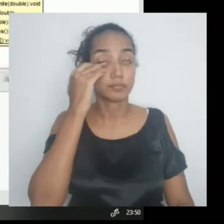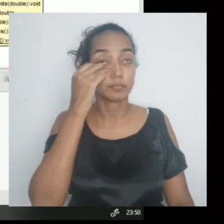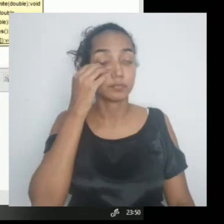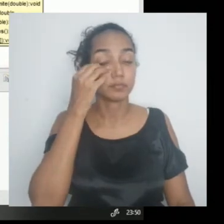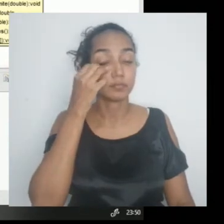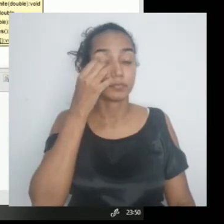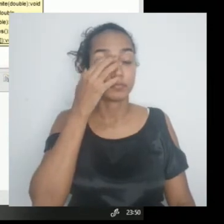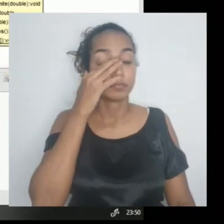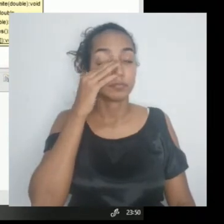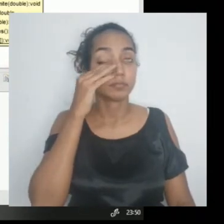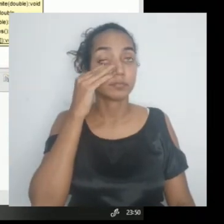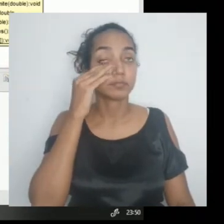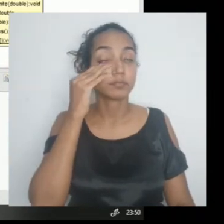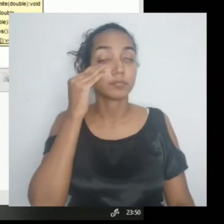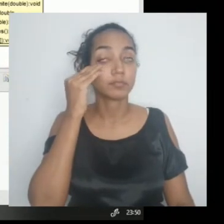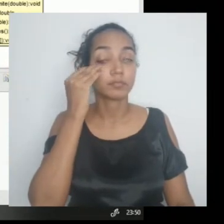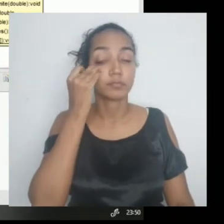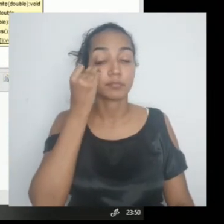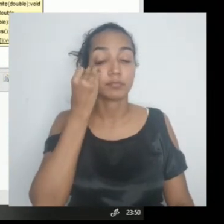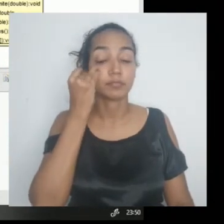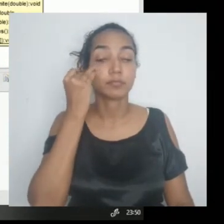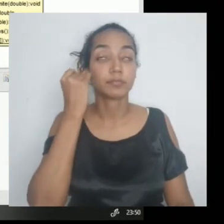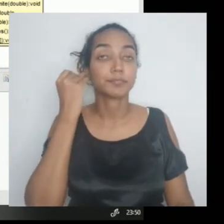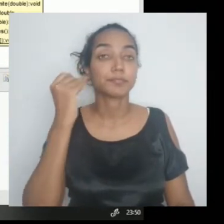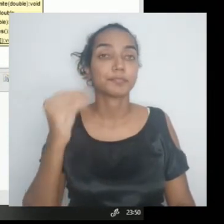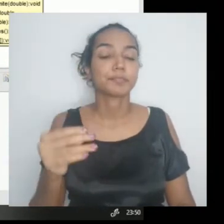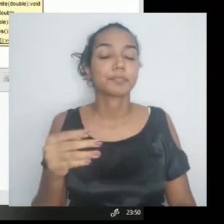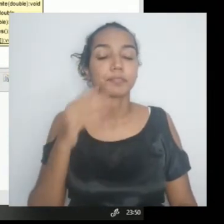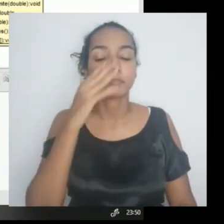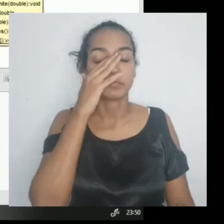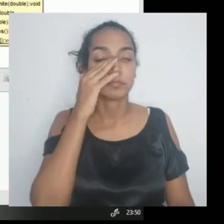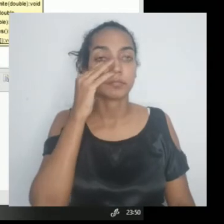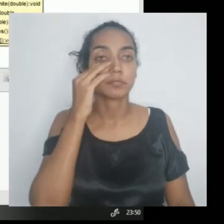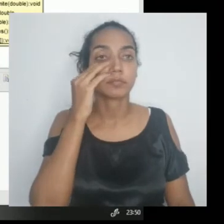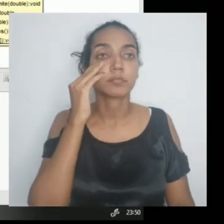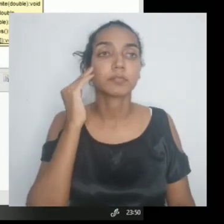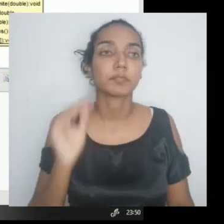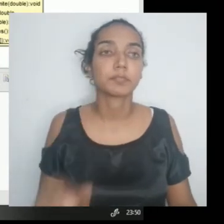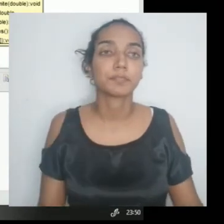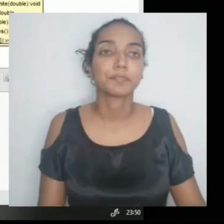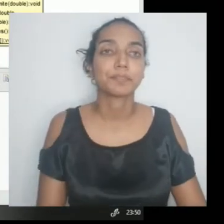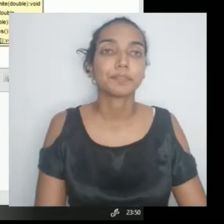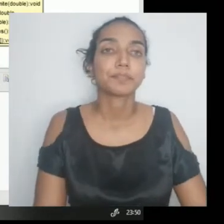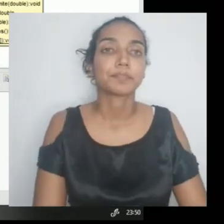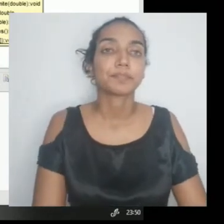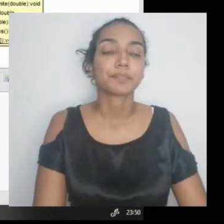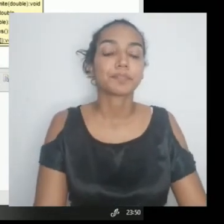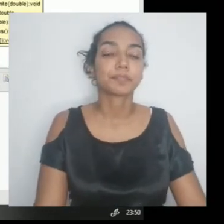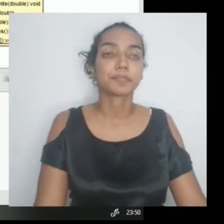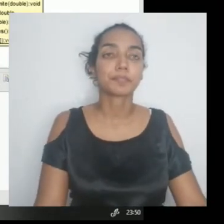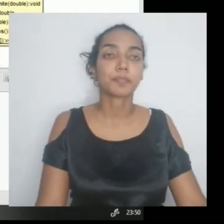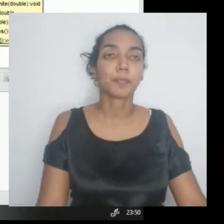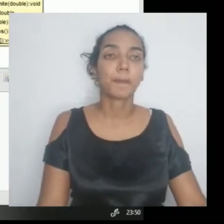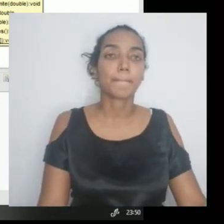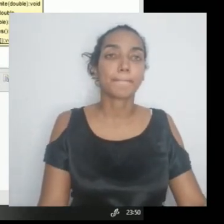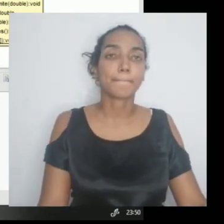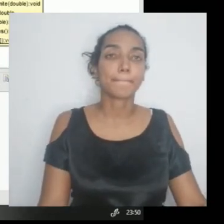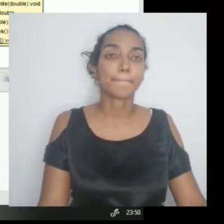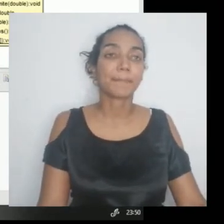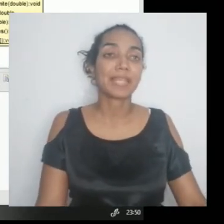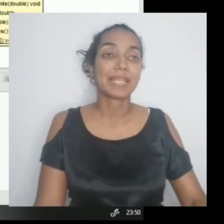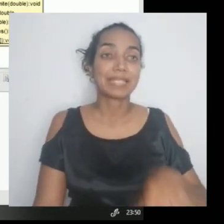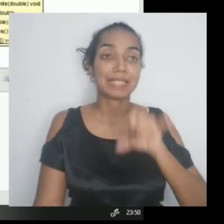como parâmetro um double valor. Ou seja, se eu criar uma conta especial e mandar debitar,